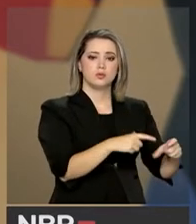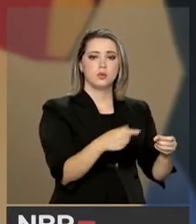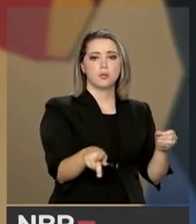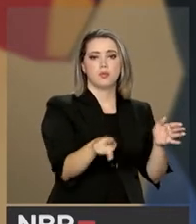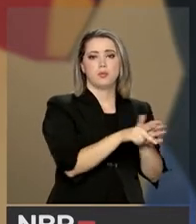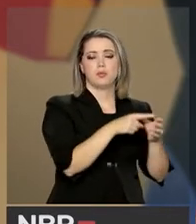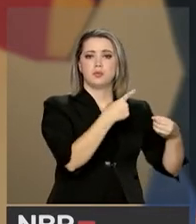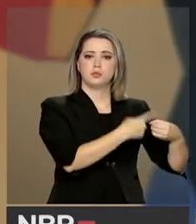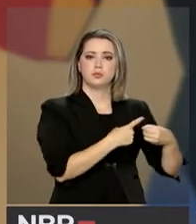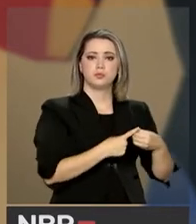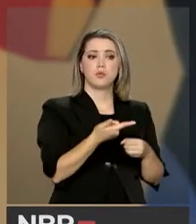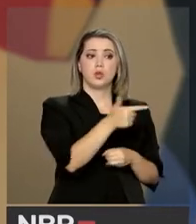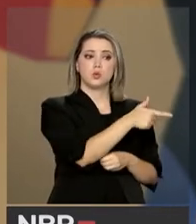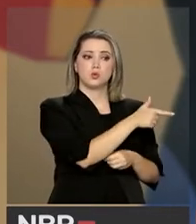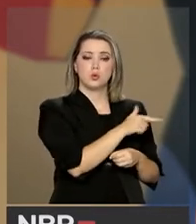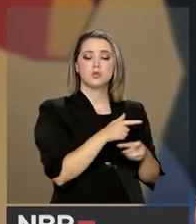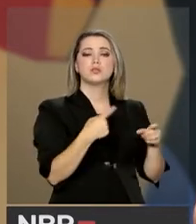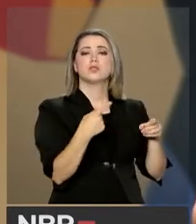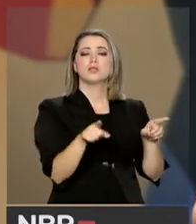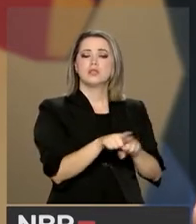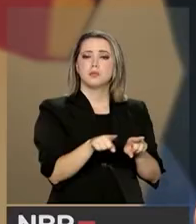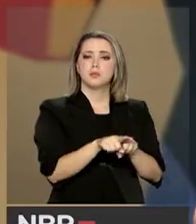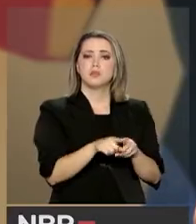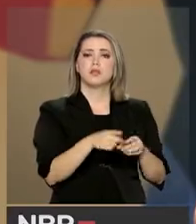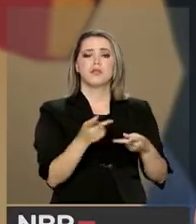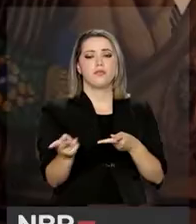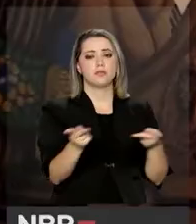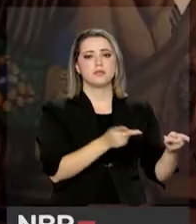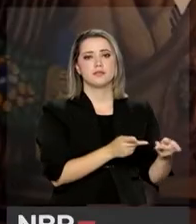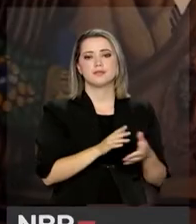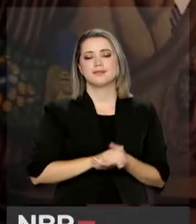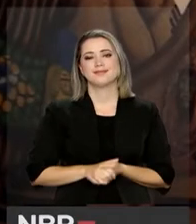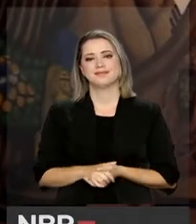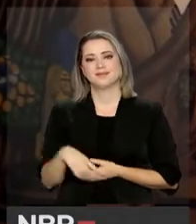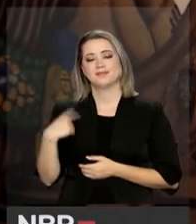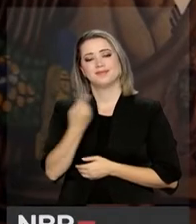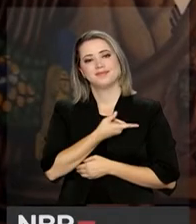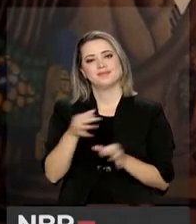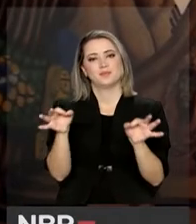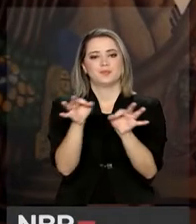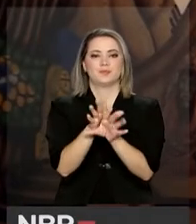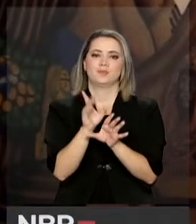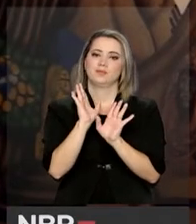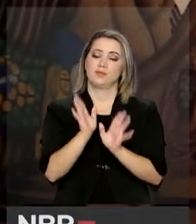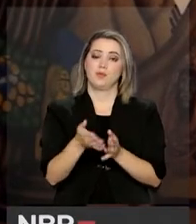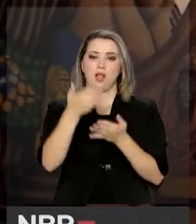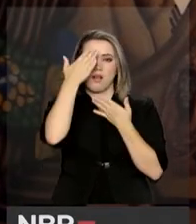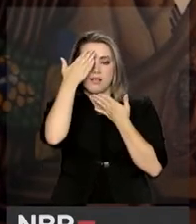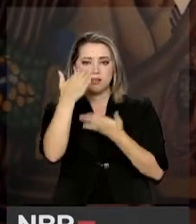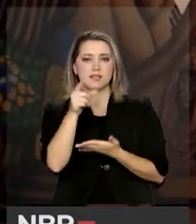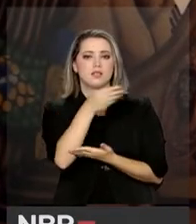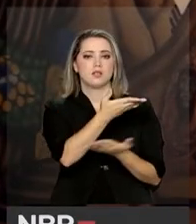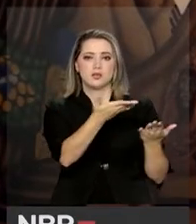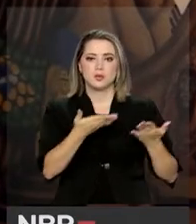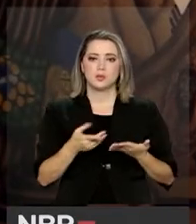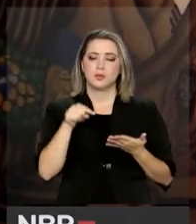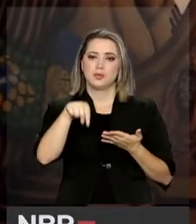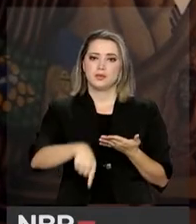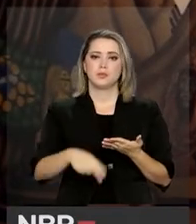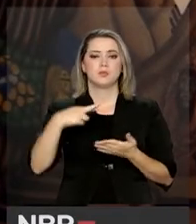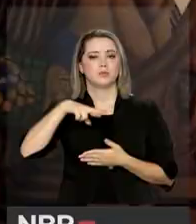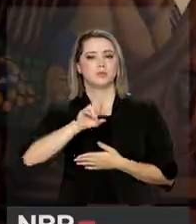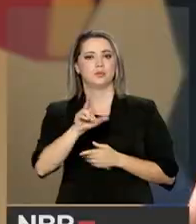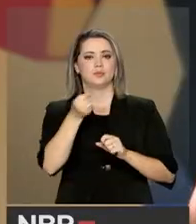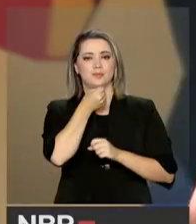sua cidade e nos outros museus onde você estiver passando. Bom, nosso programa está chegando ao fim. Agradeço muito sua participação aqui no